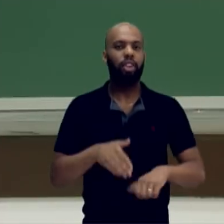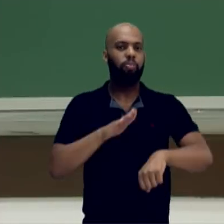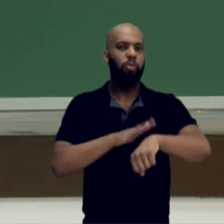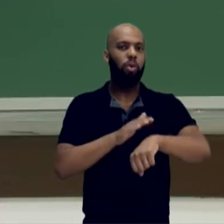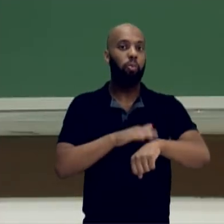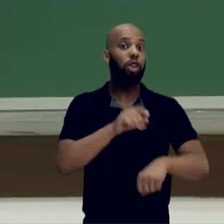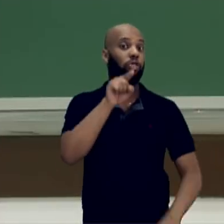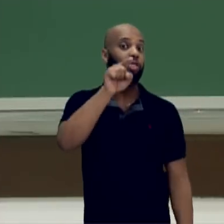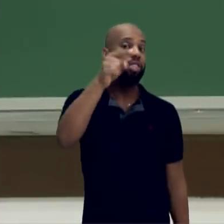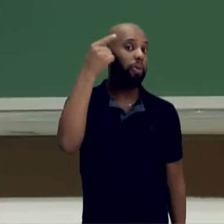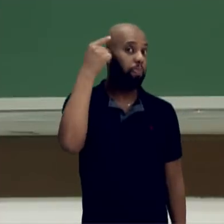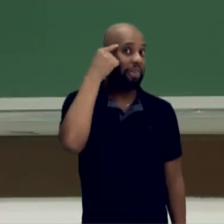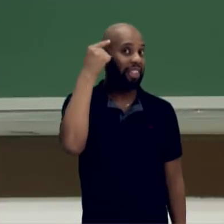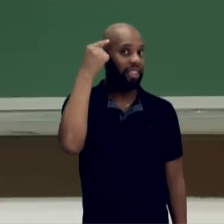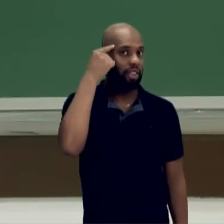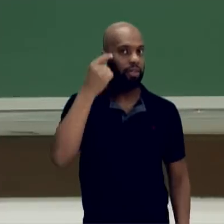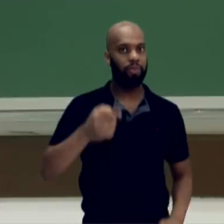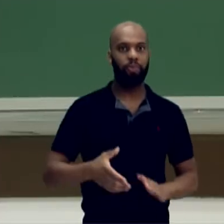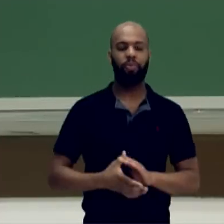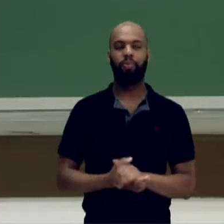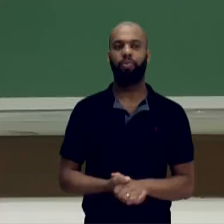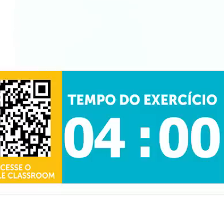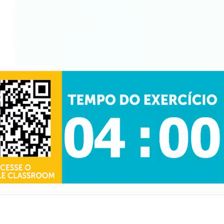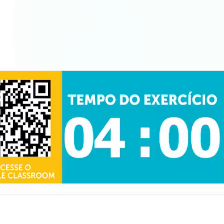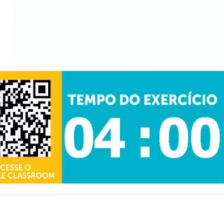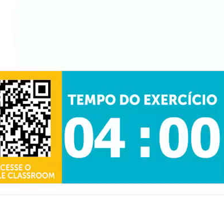você pensar.